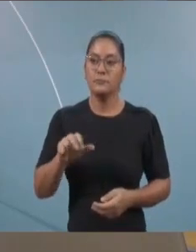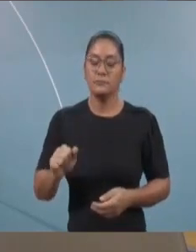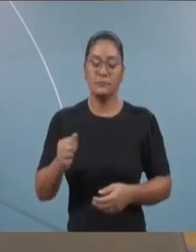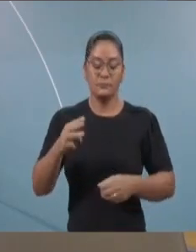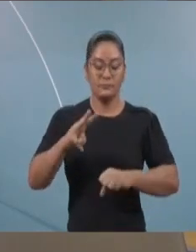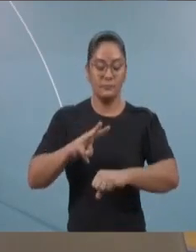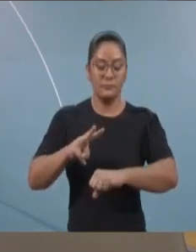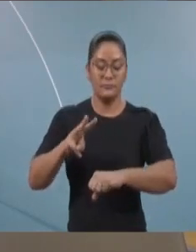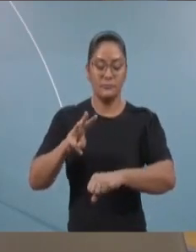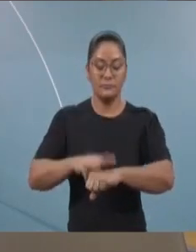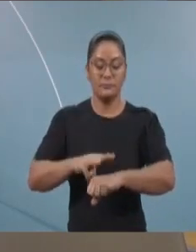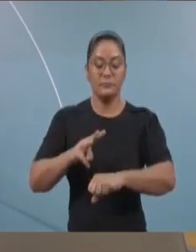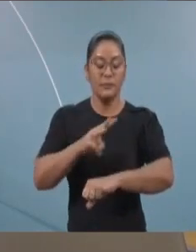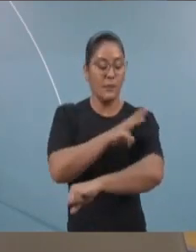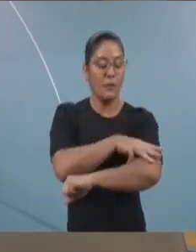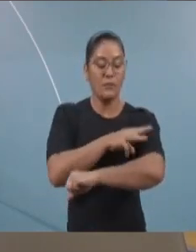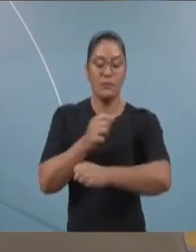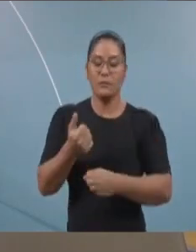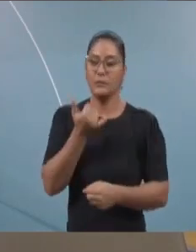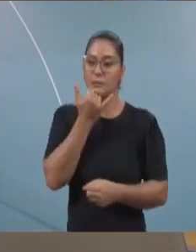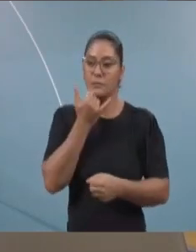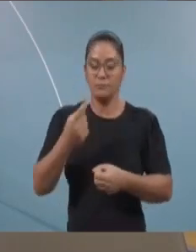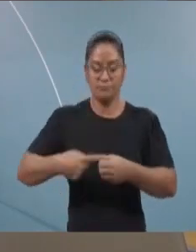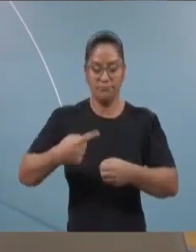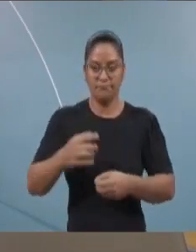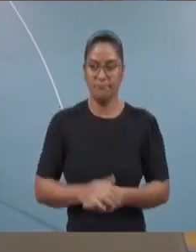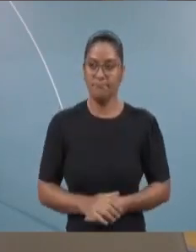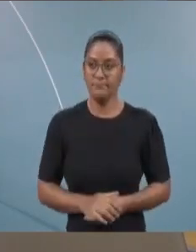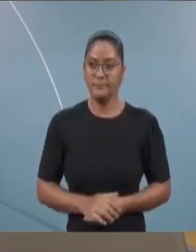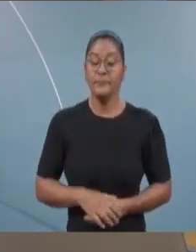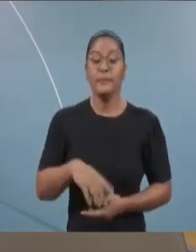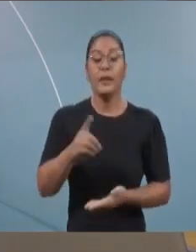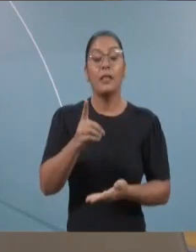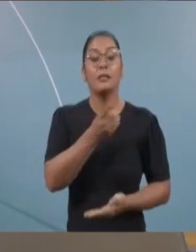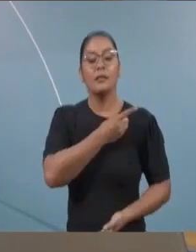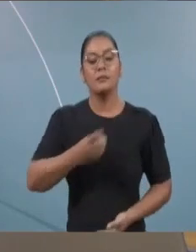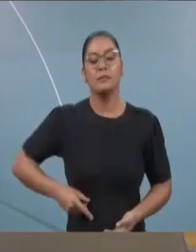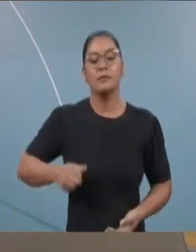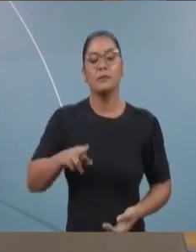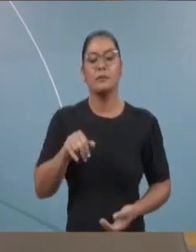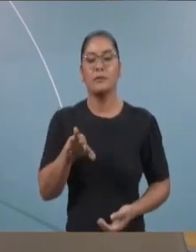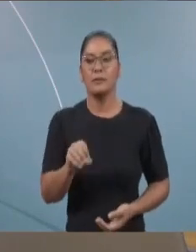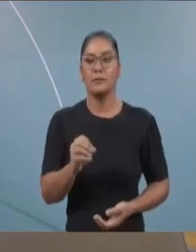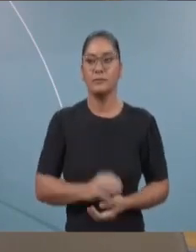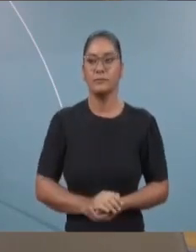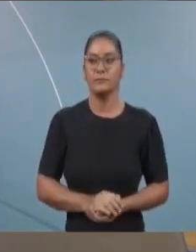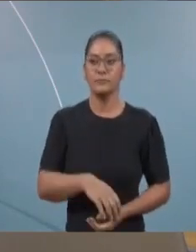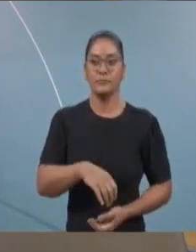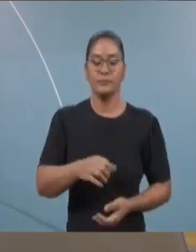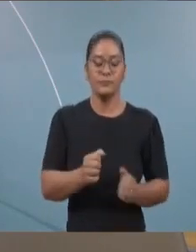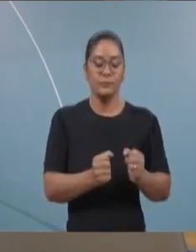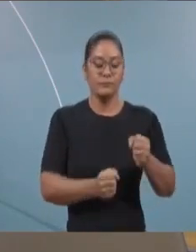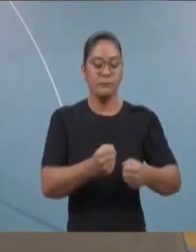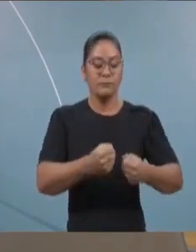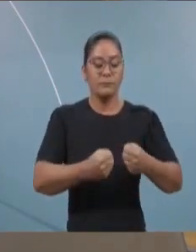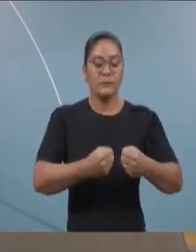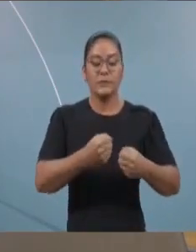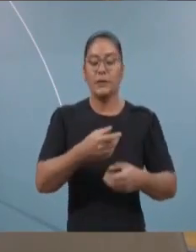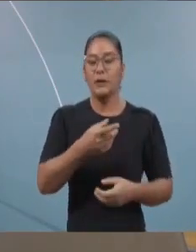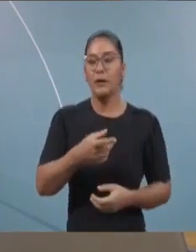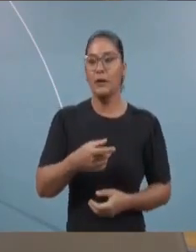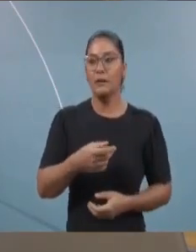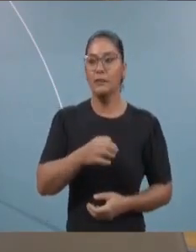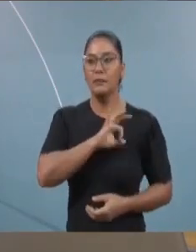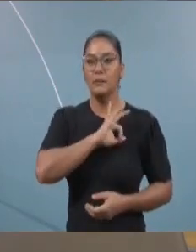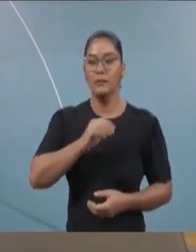mossoro requerimento Deputado Gustavo Carvalho que solicita a aquisição de uma viatura policial para operações da polícia militar